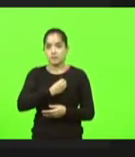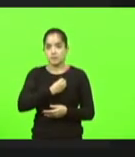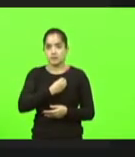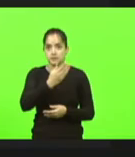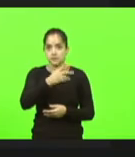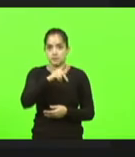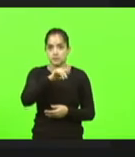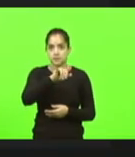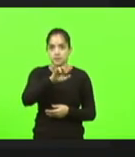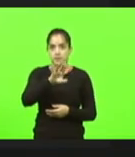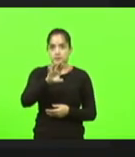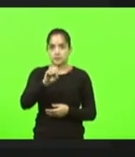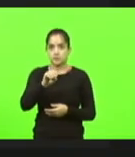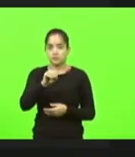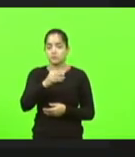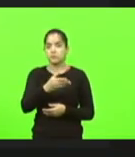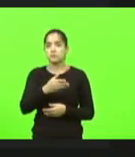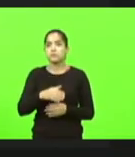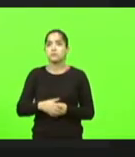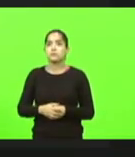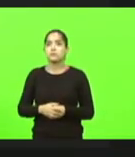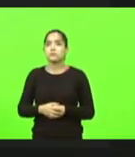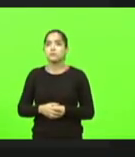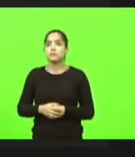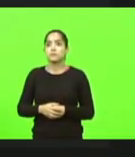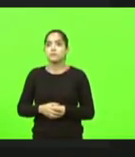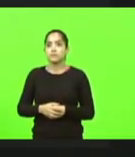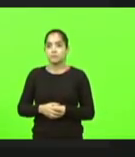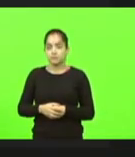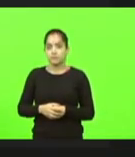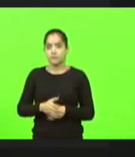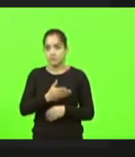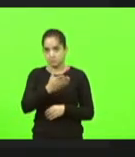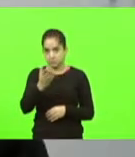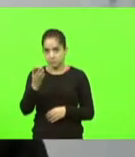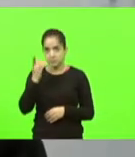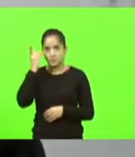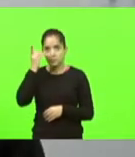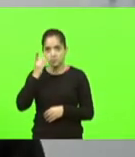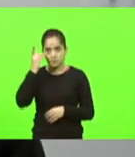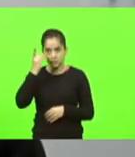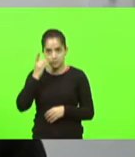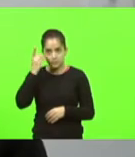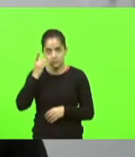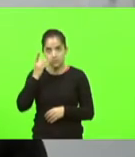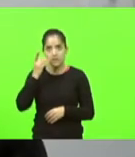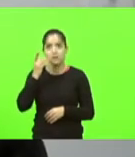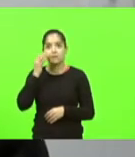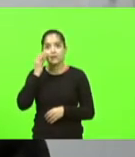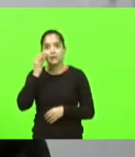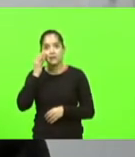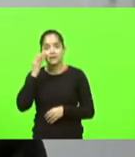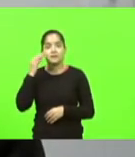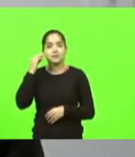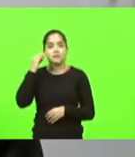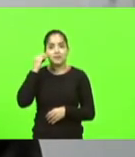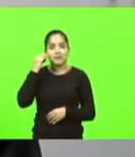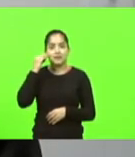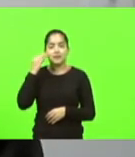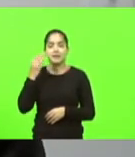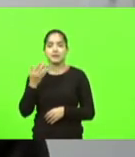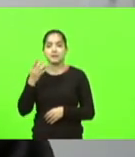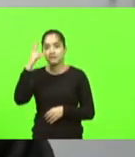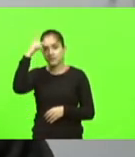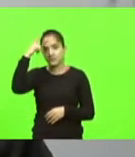Piero, muito também aos nobres colegas deputados, deputado Fernando, deputada Marlene, deputada